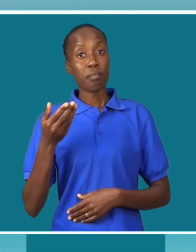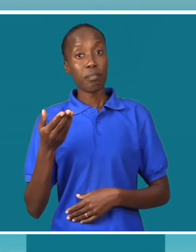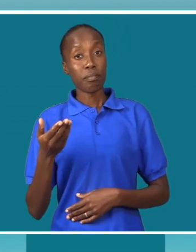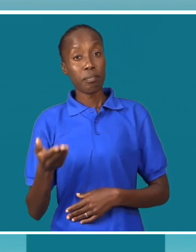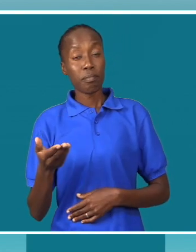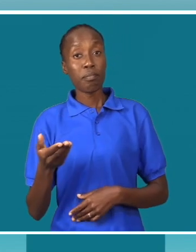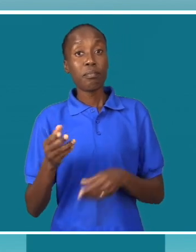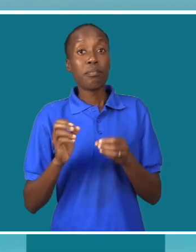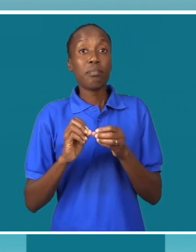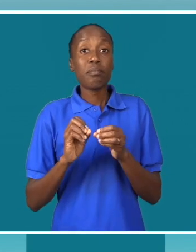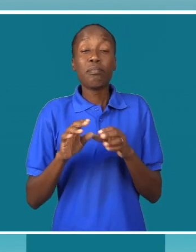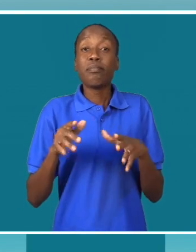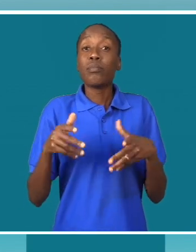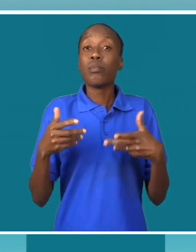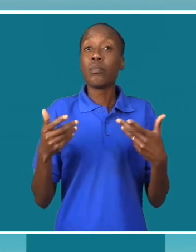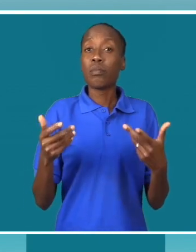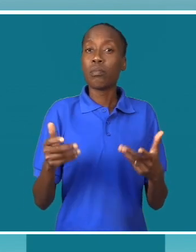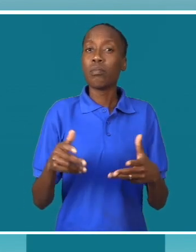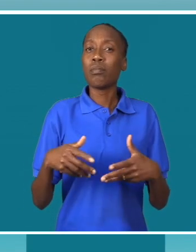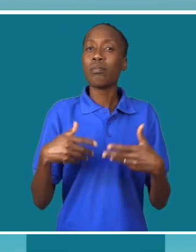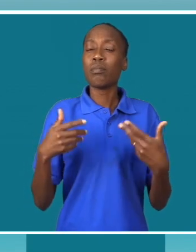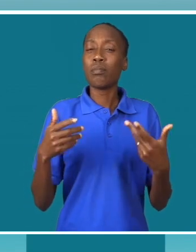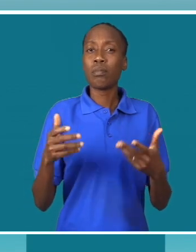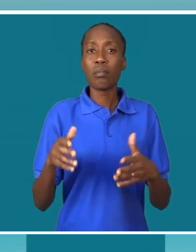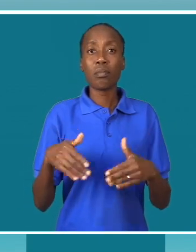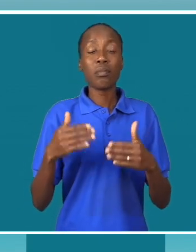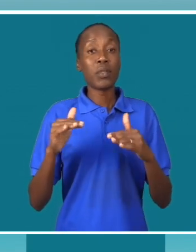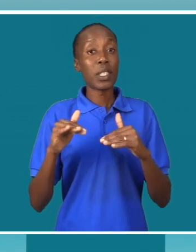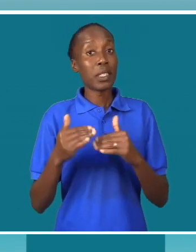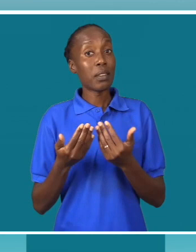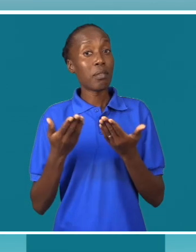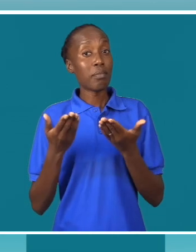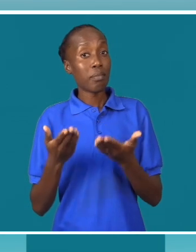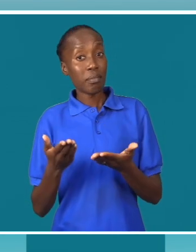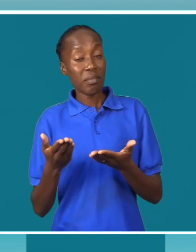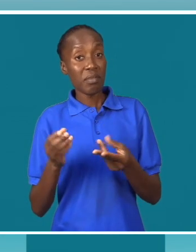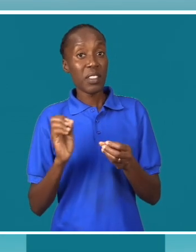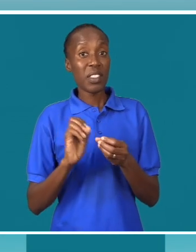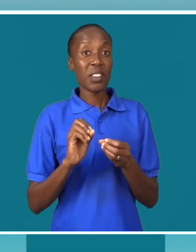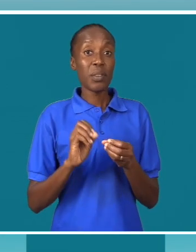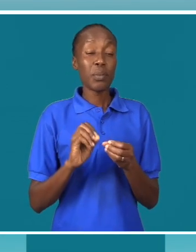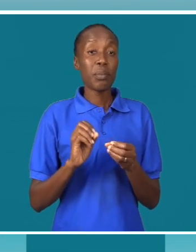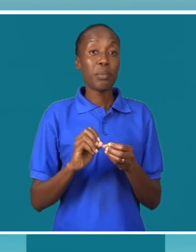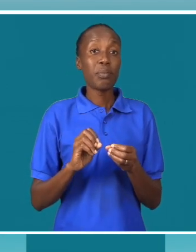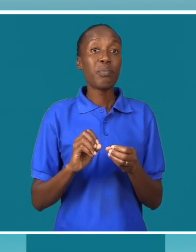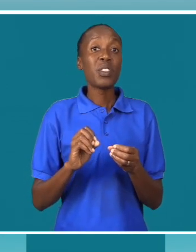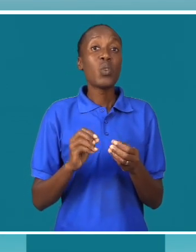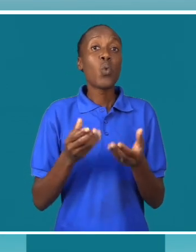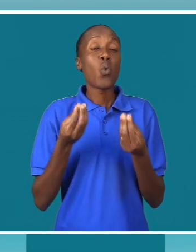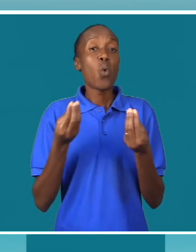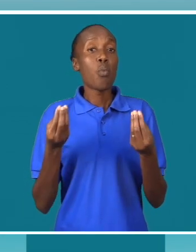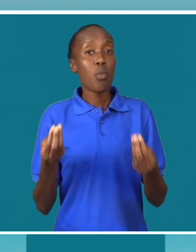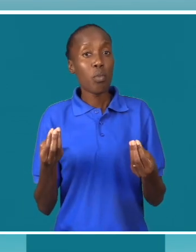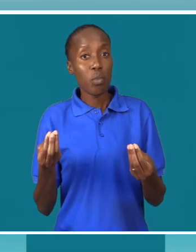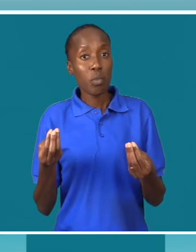Estou na centra. Para eu dormir lá, para comer lá. Não tem maneira.